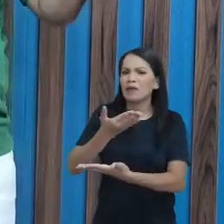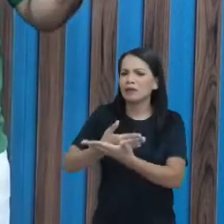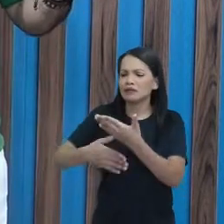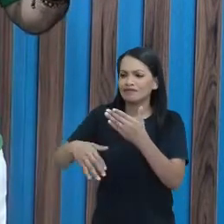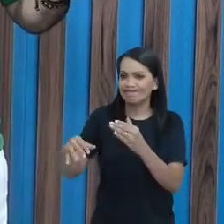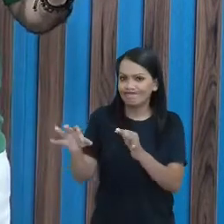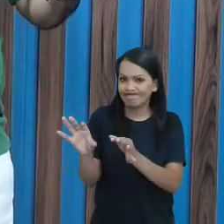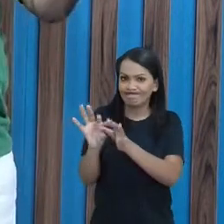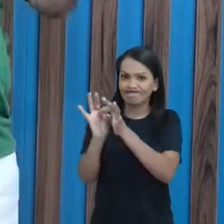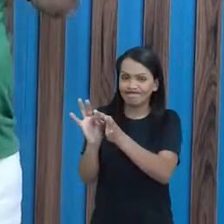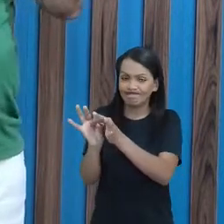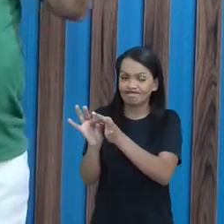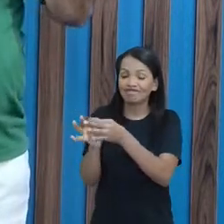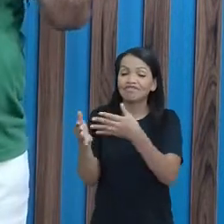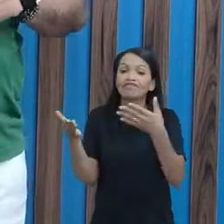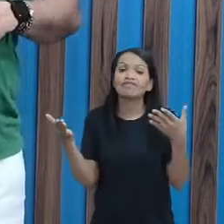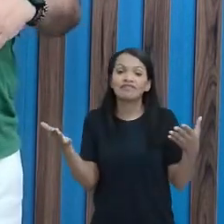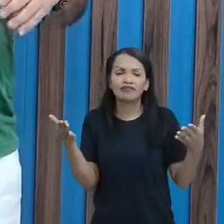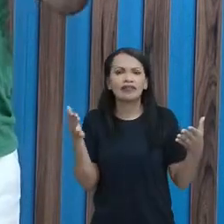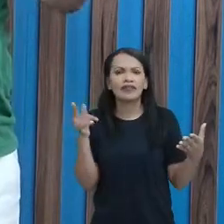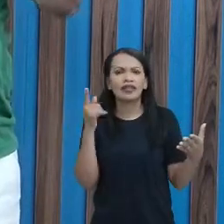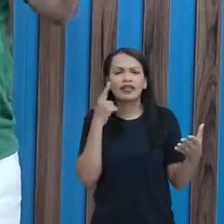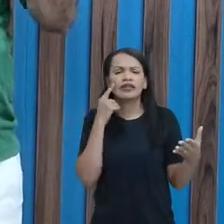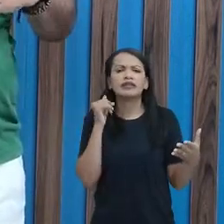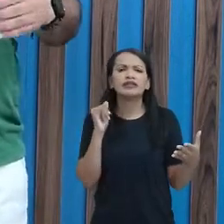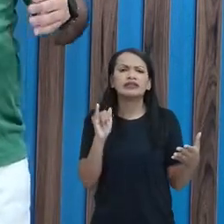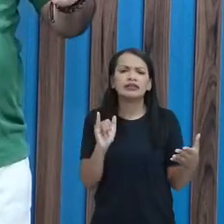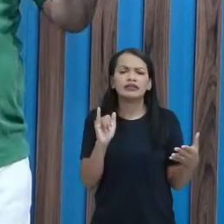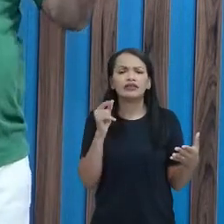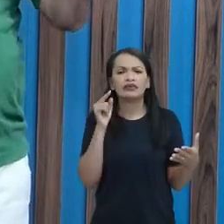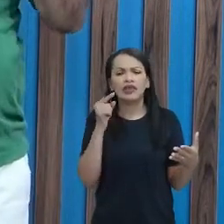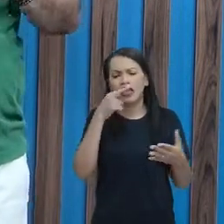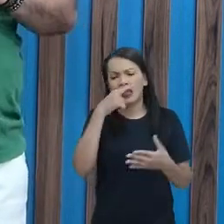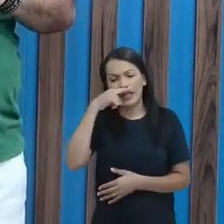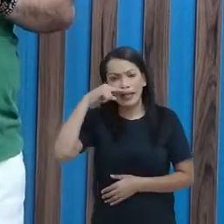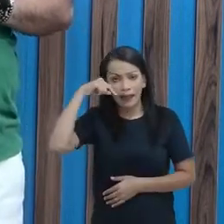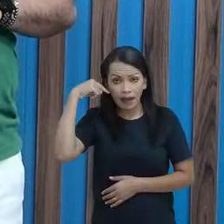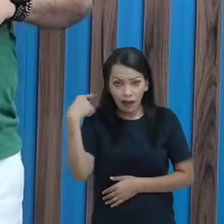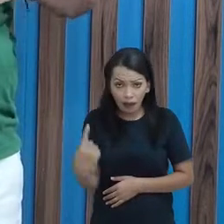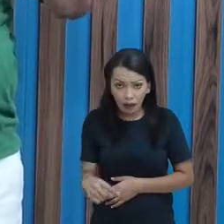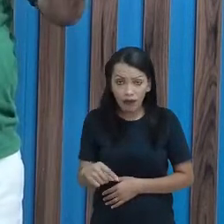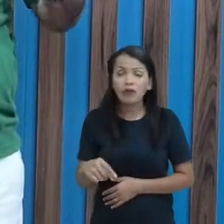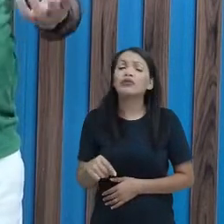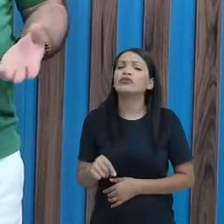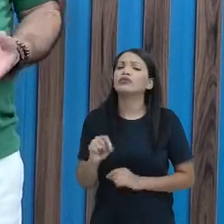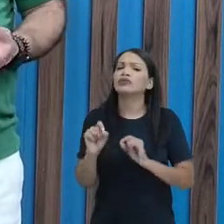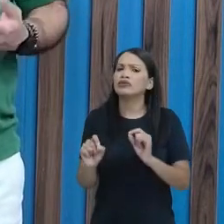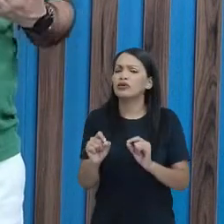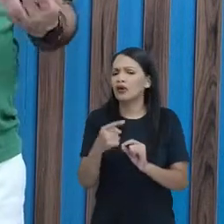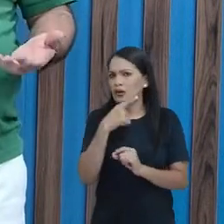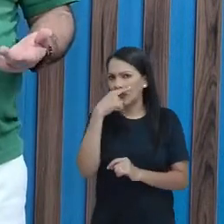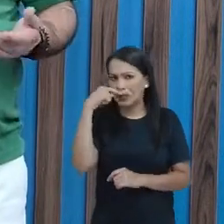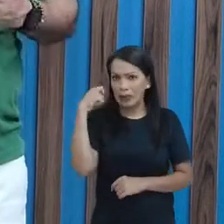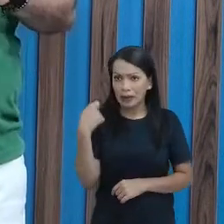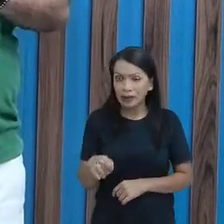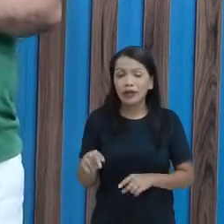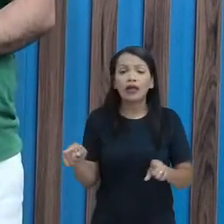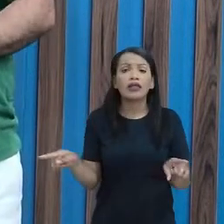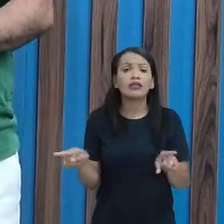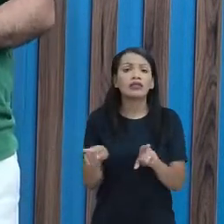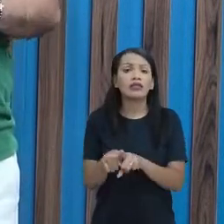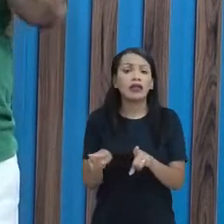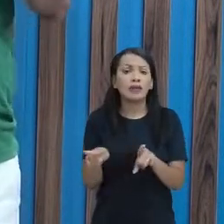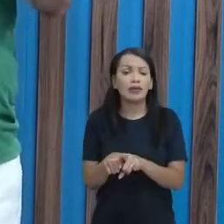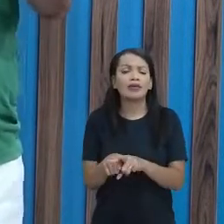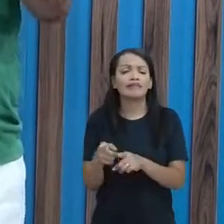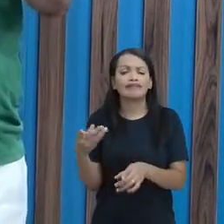vinculada à Europa. Daí, se incluir a Rússia, né, entre os territórios também da